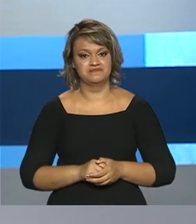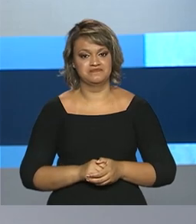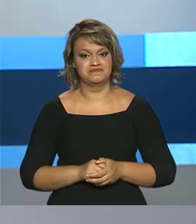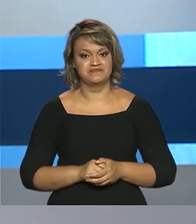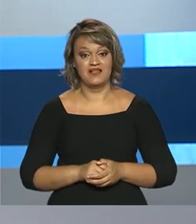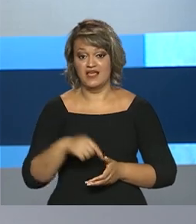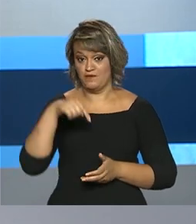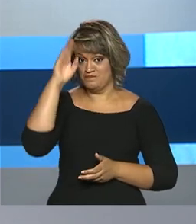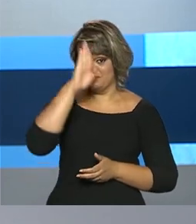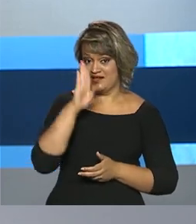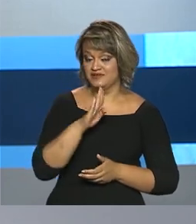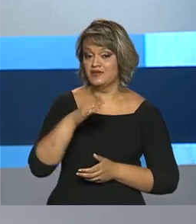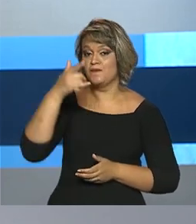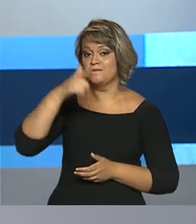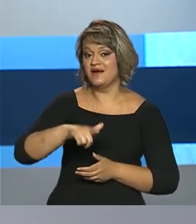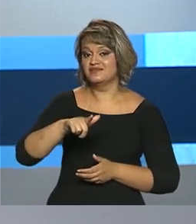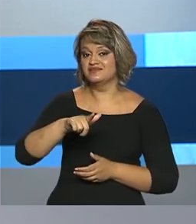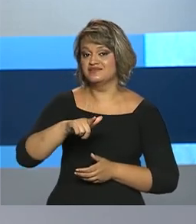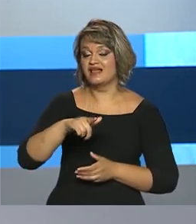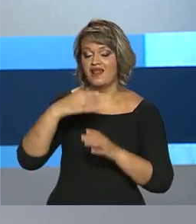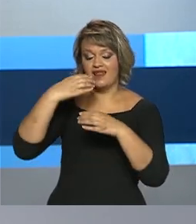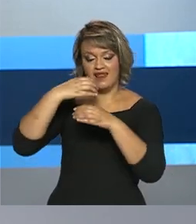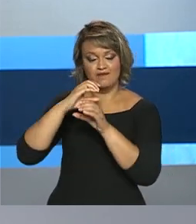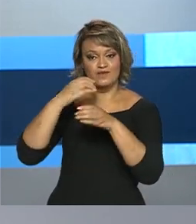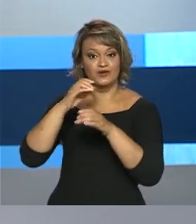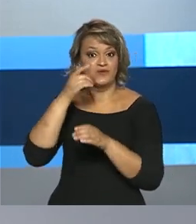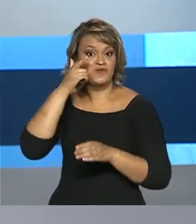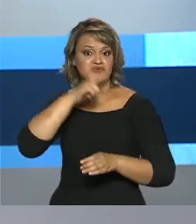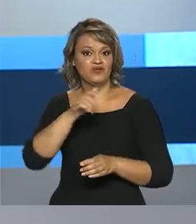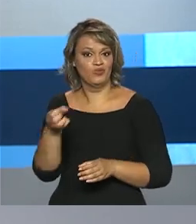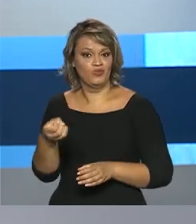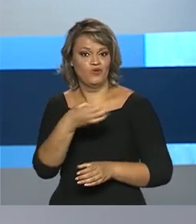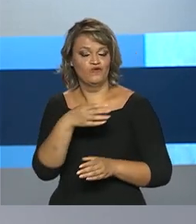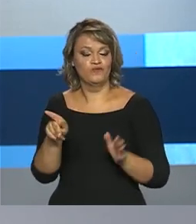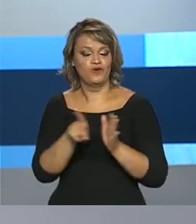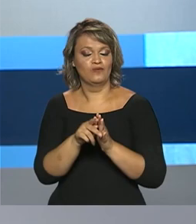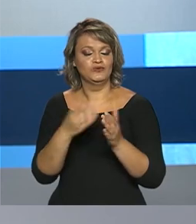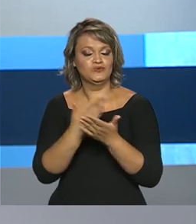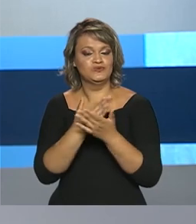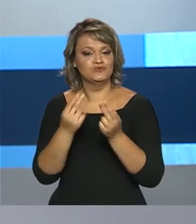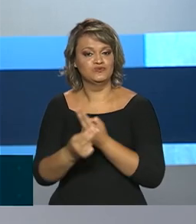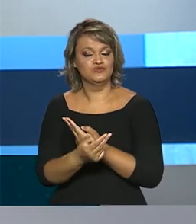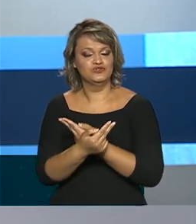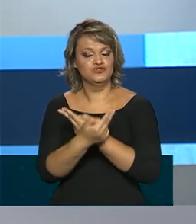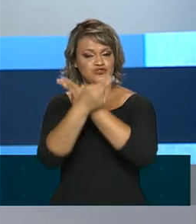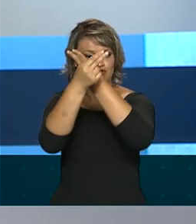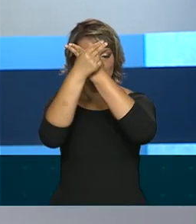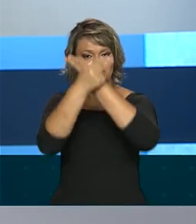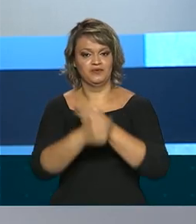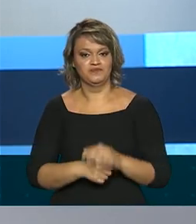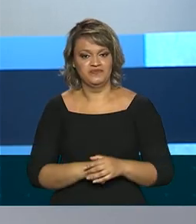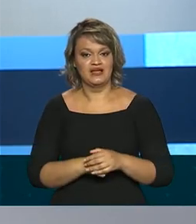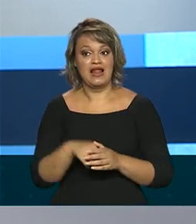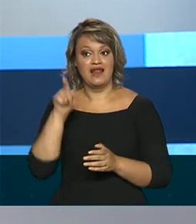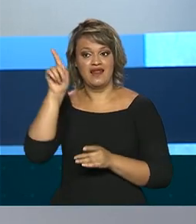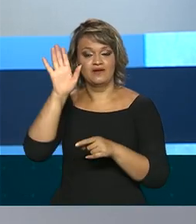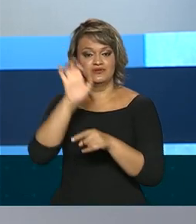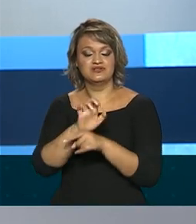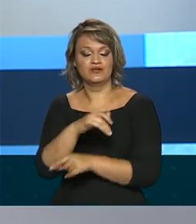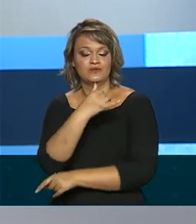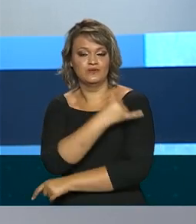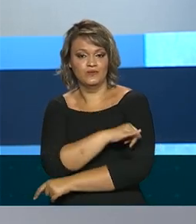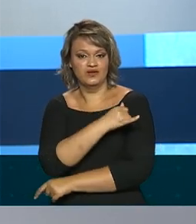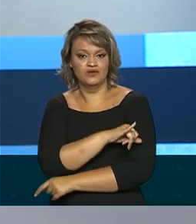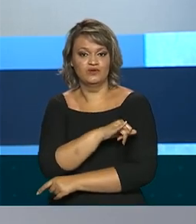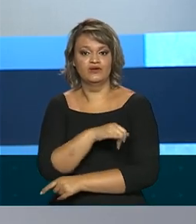Oi e o Brasil também ganhou mais um laboratório para o sequenciamento genômico com a inauguração no Rio de Janeiro São três unidades